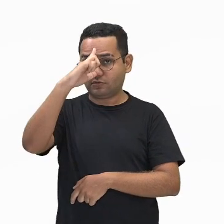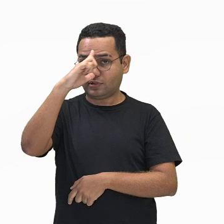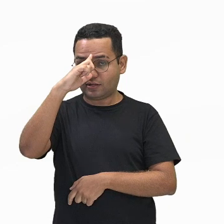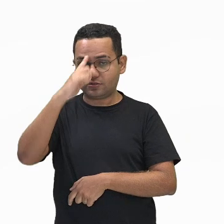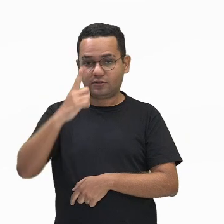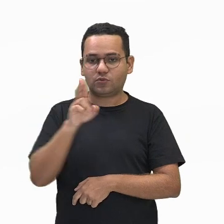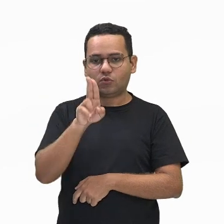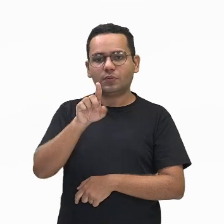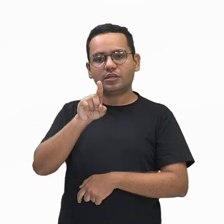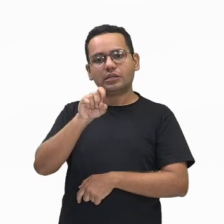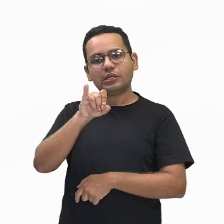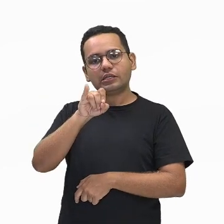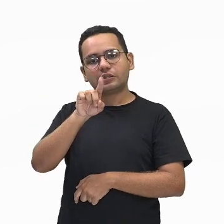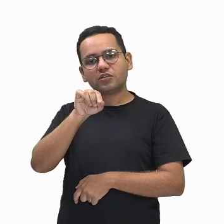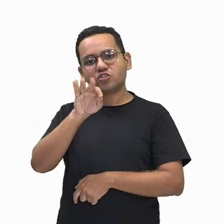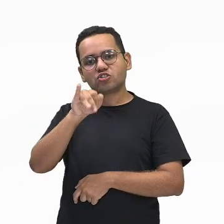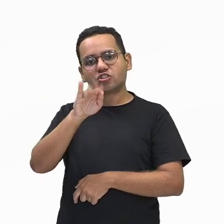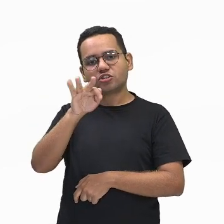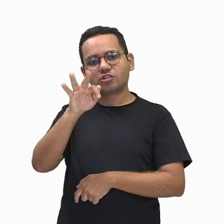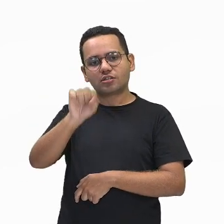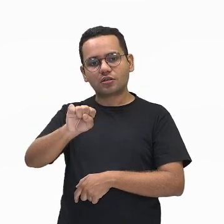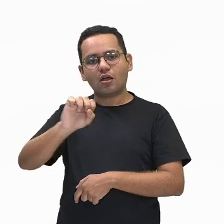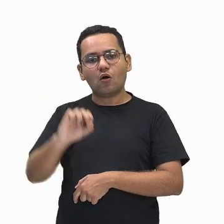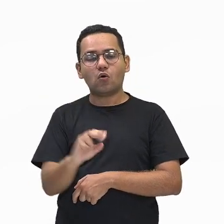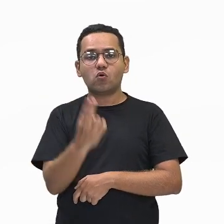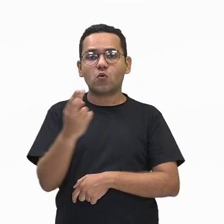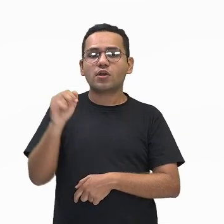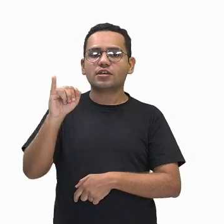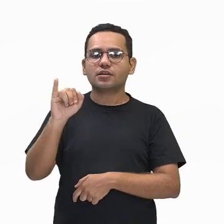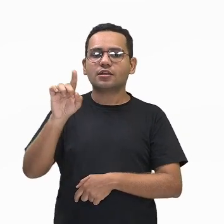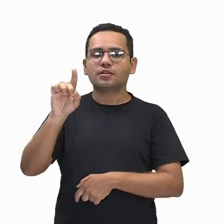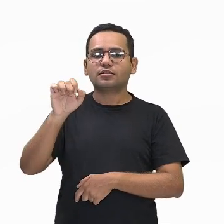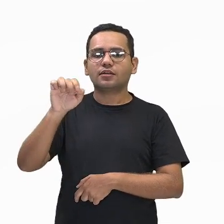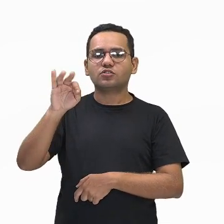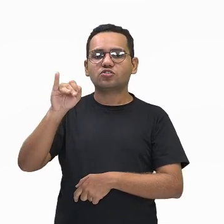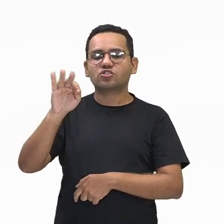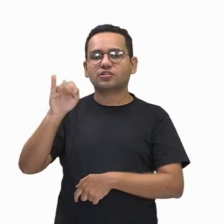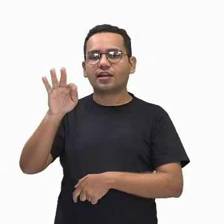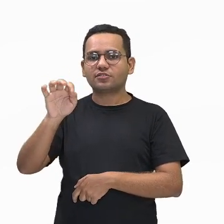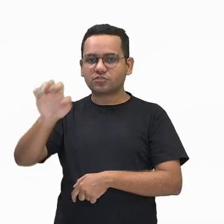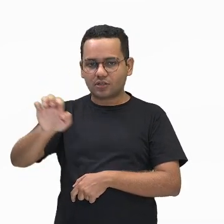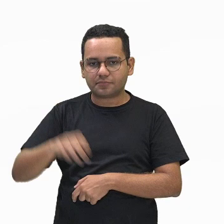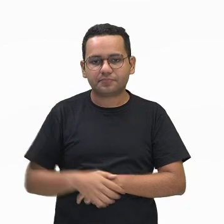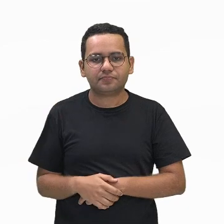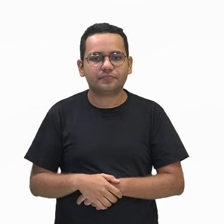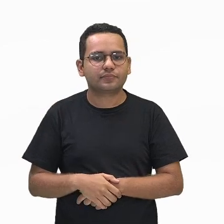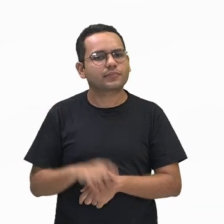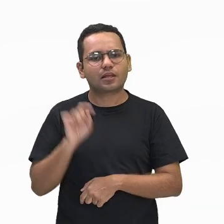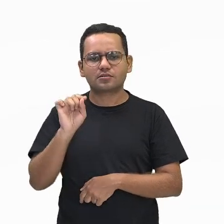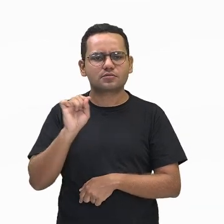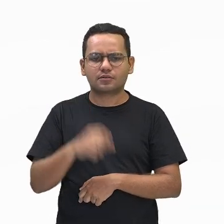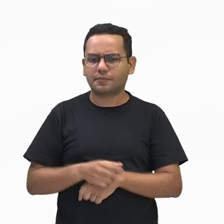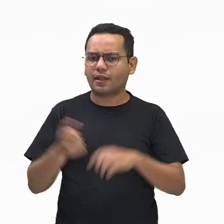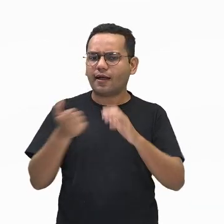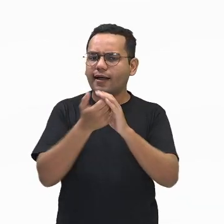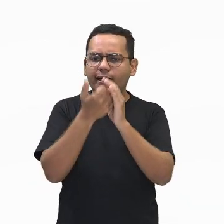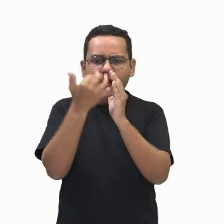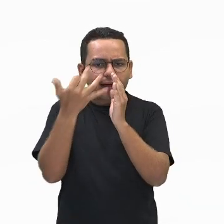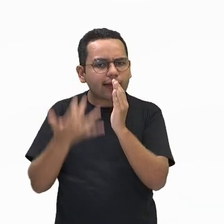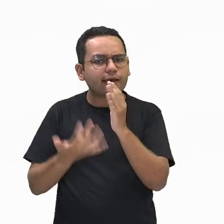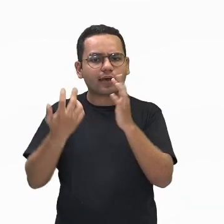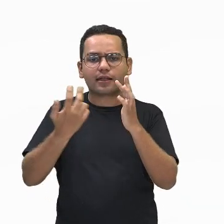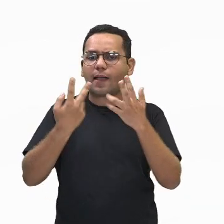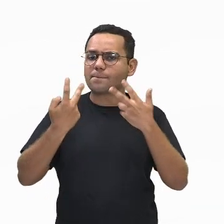identitas ou identitate. Inicialmente, se caracteriza pela percepção do